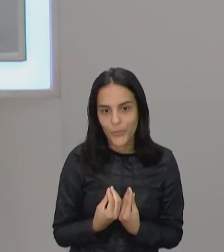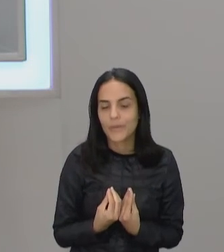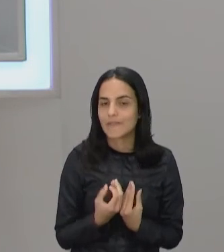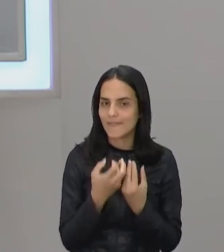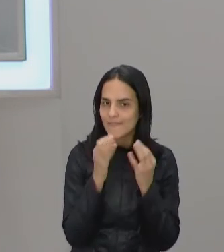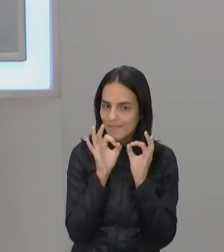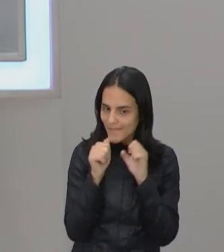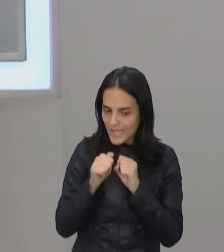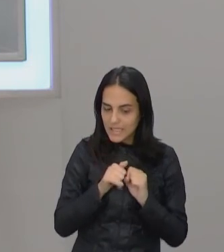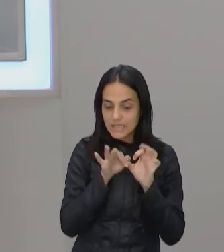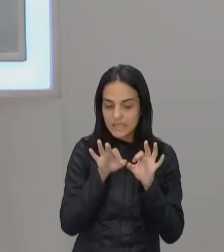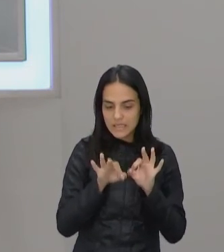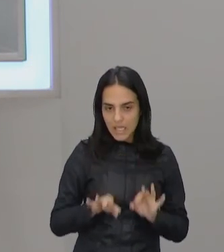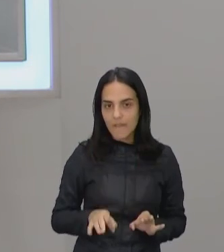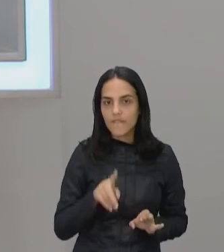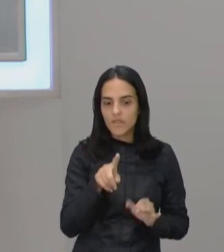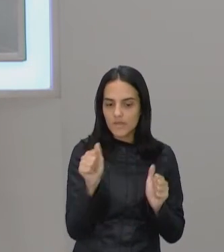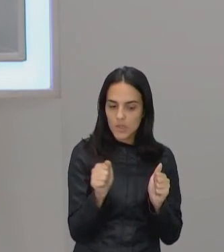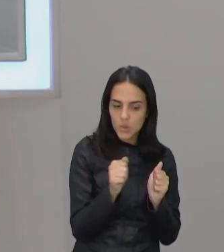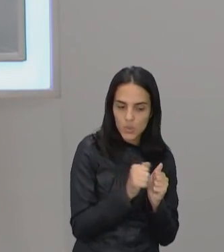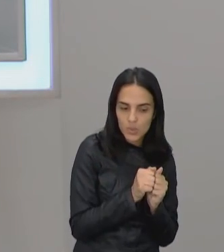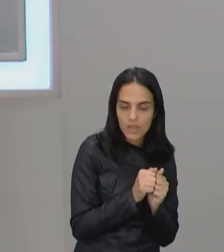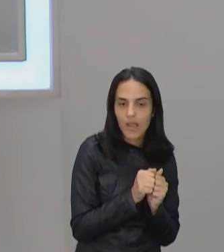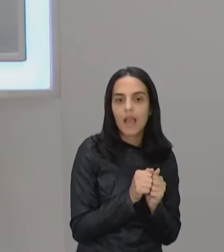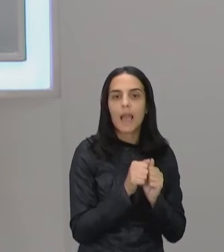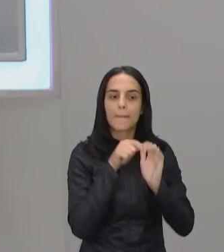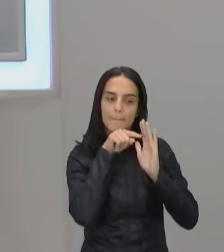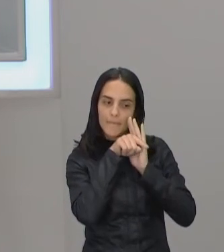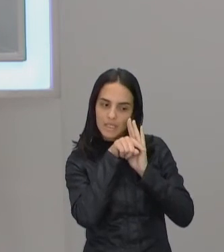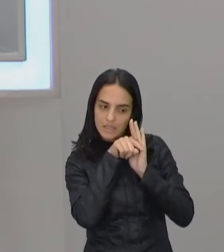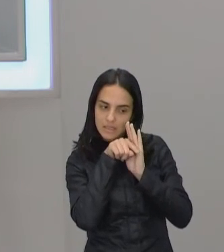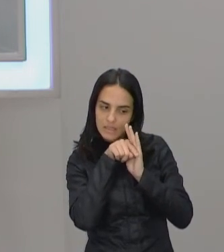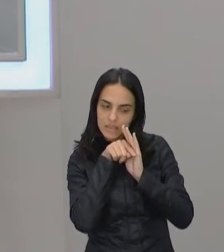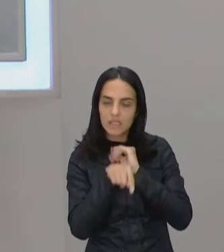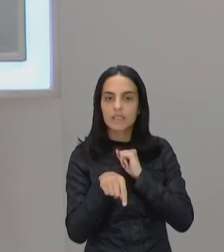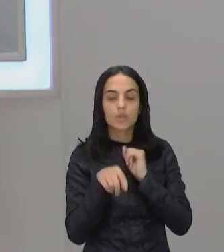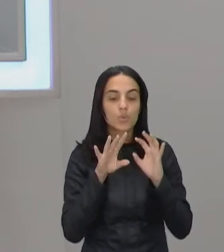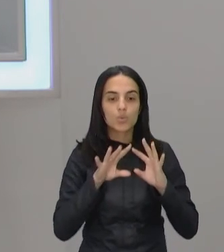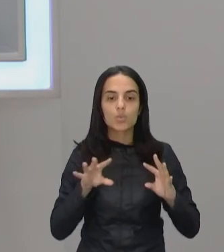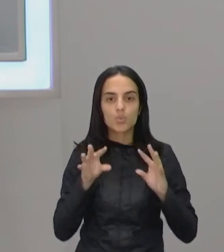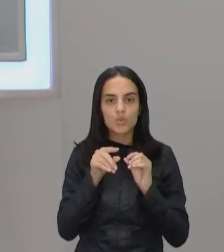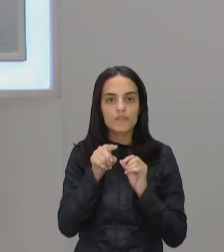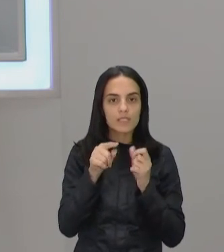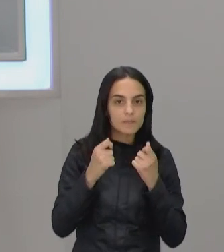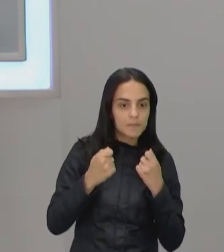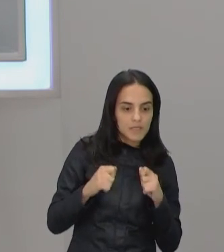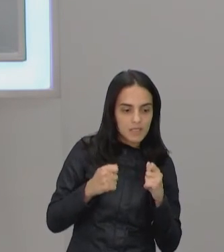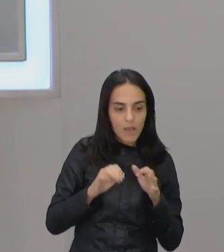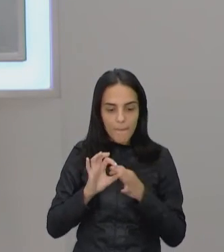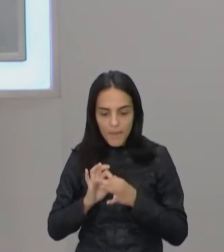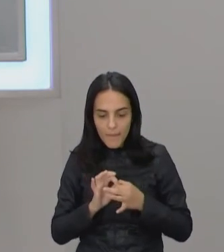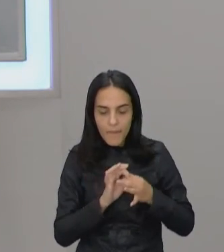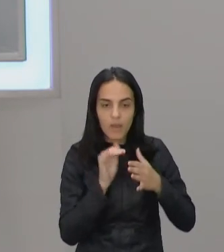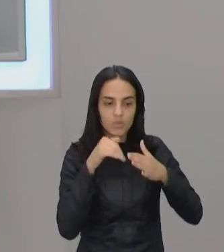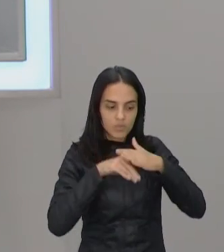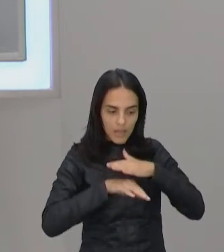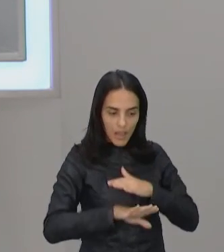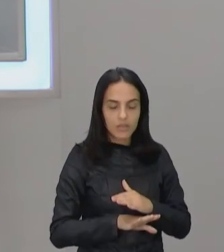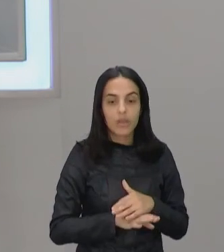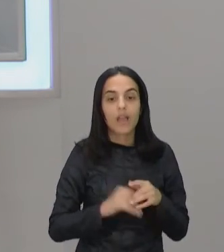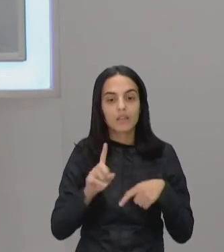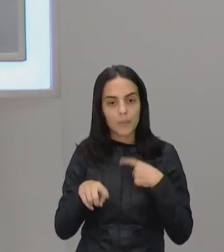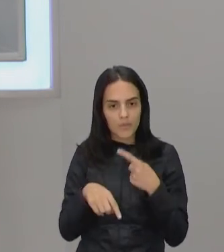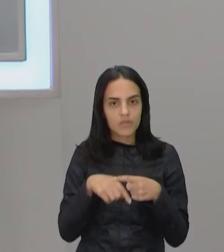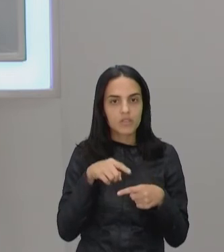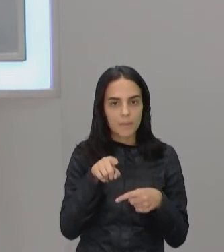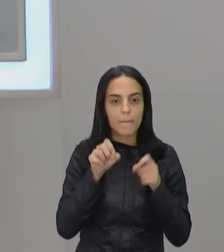feita. Aí você vai juntar tudo aquilo ali, vai fazer sua pesquisa, vai adquirir tudo que você precisa, vai juntar todos os seus dados. Depois você